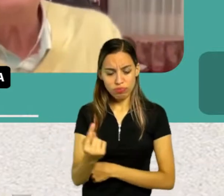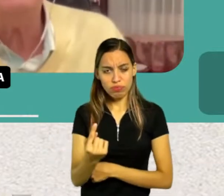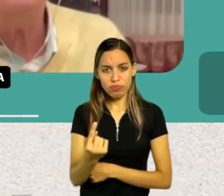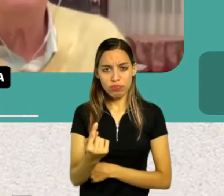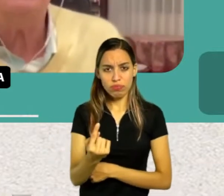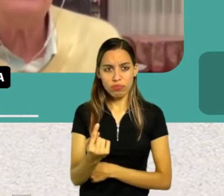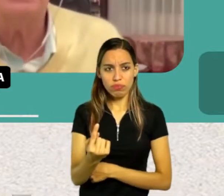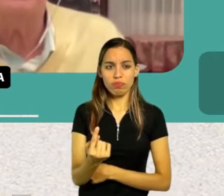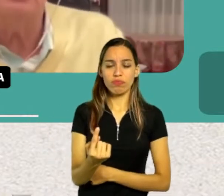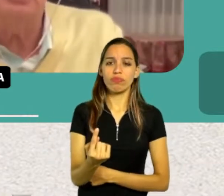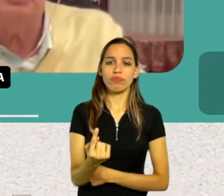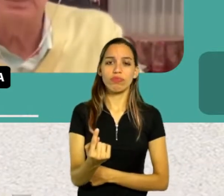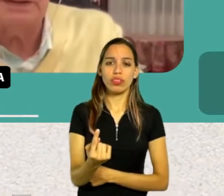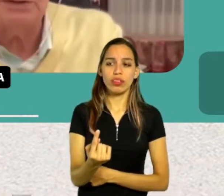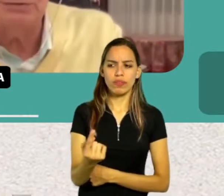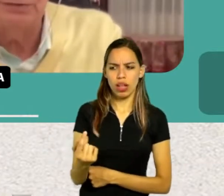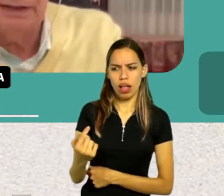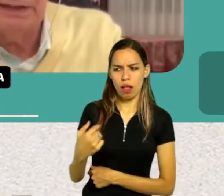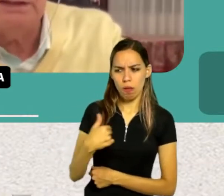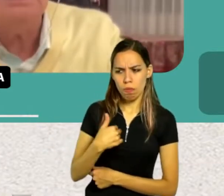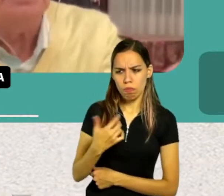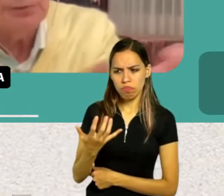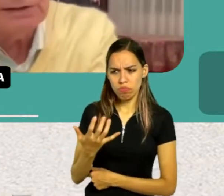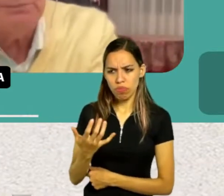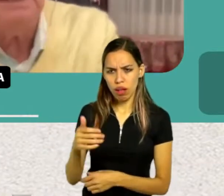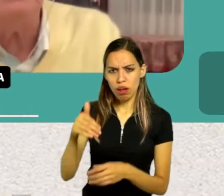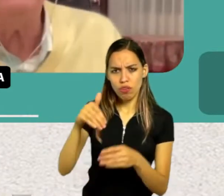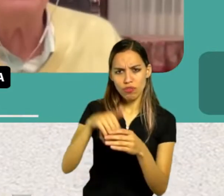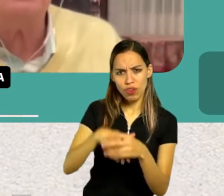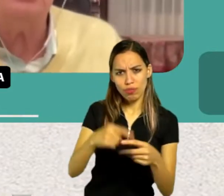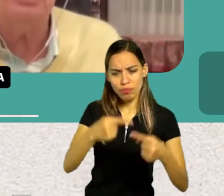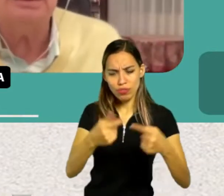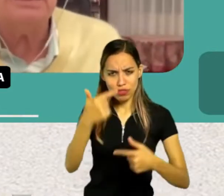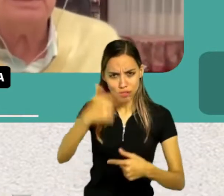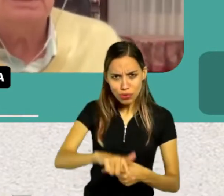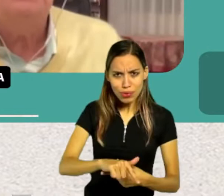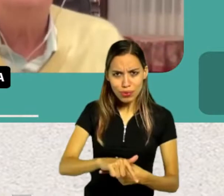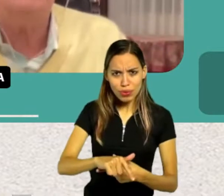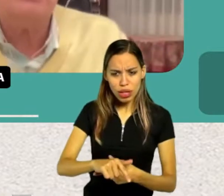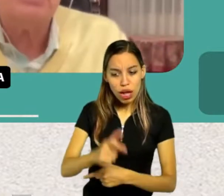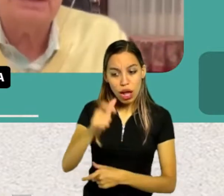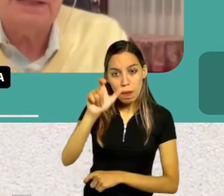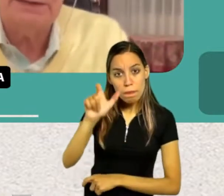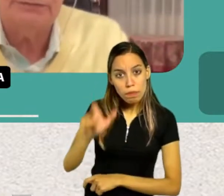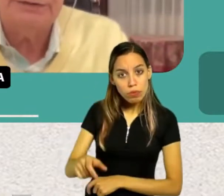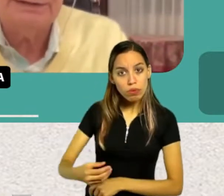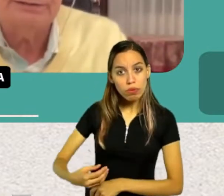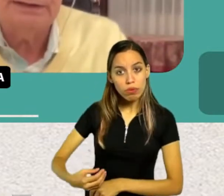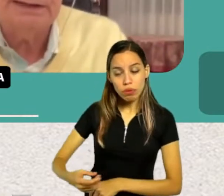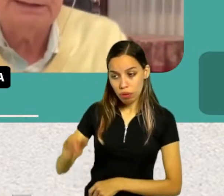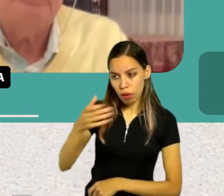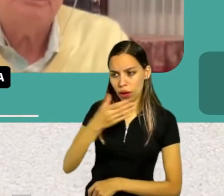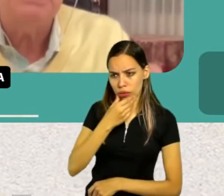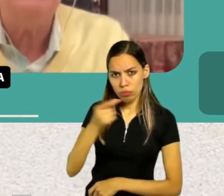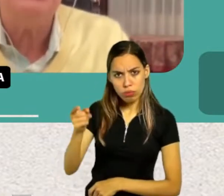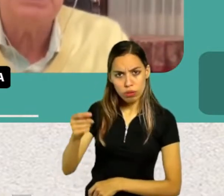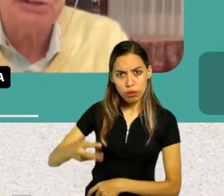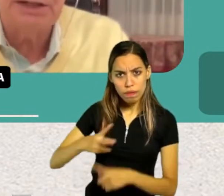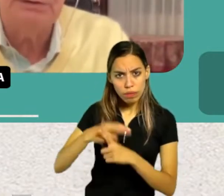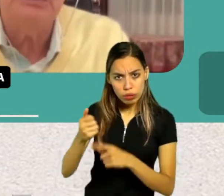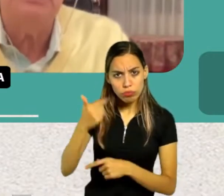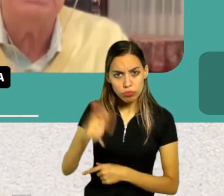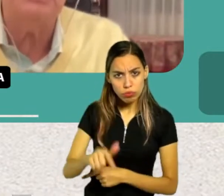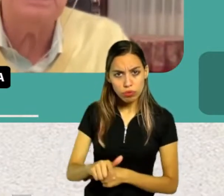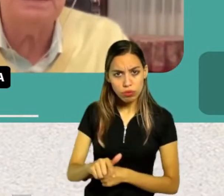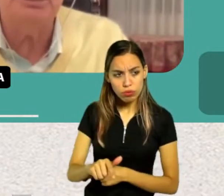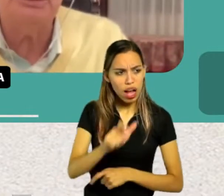número 111. Era o número do partido dele e depois terminava em 111. E a sociedade votando nele e